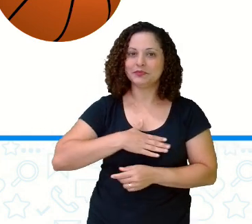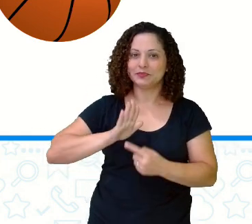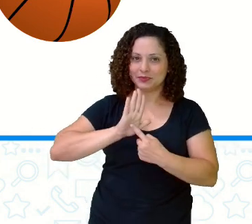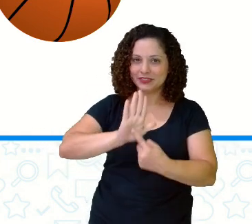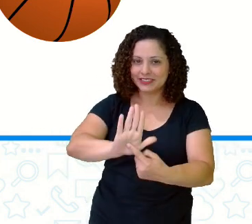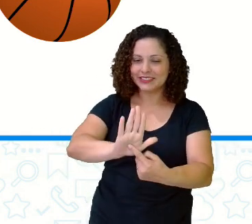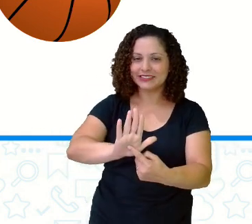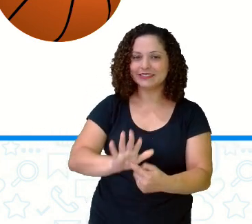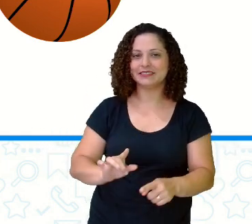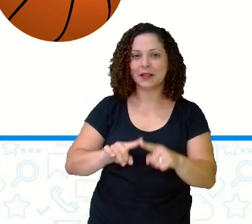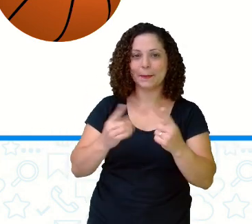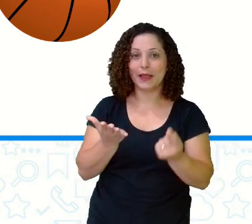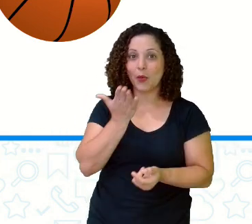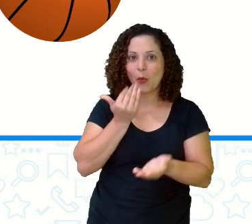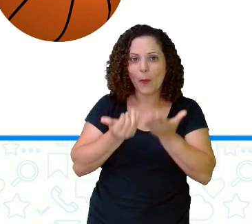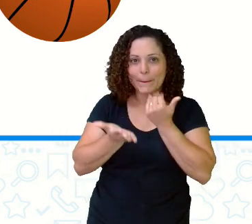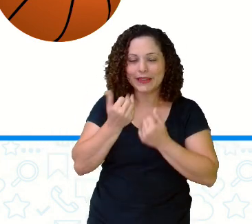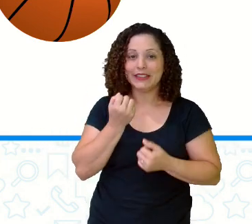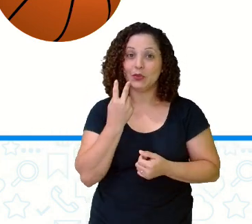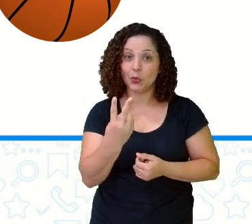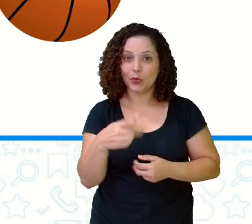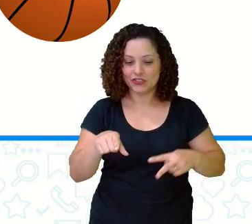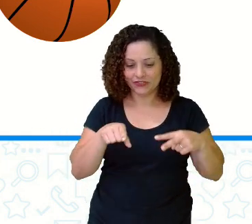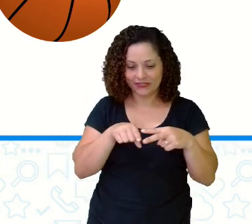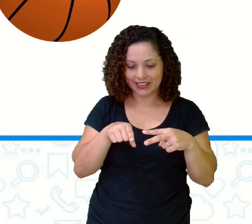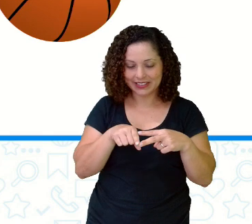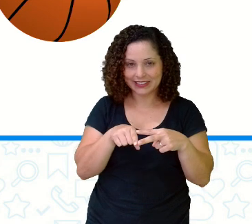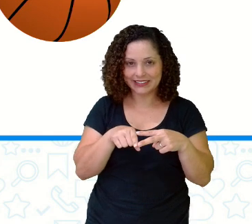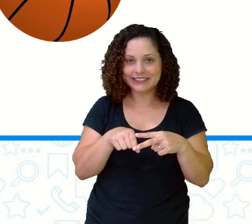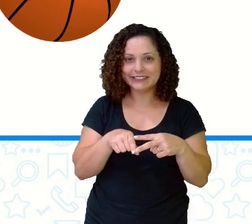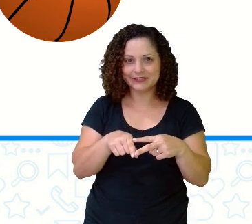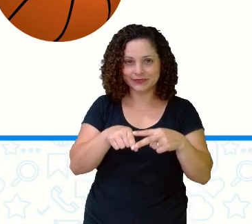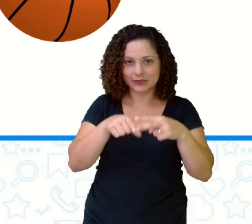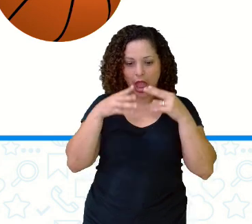comeria 2 fatias dessa pizza. Quais das